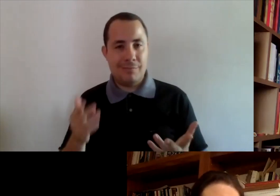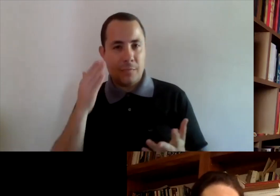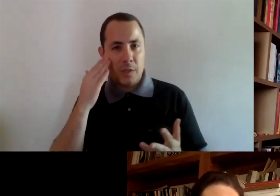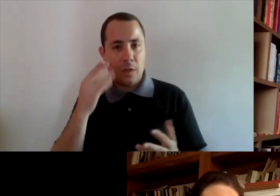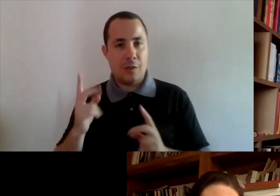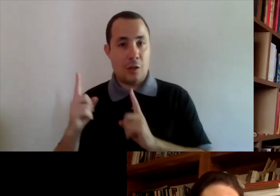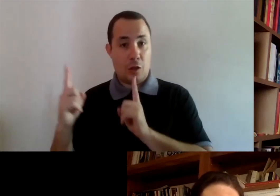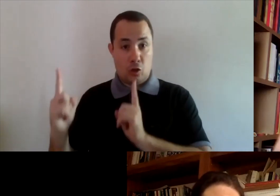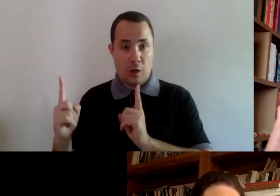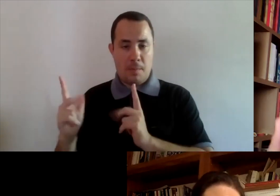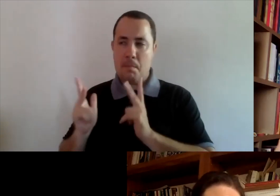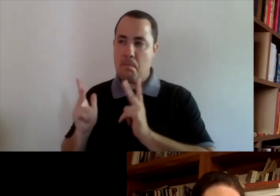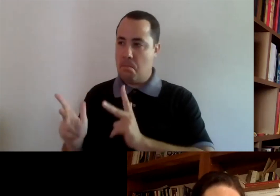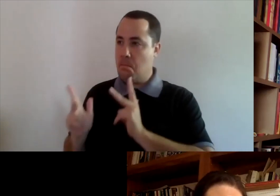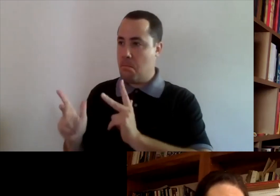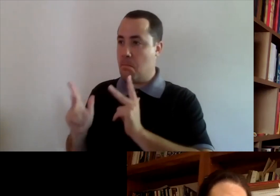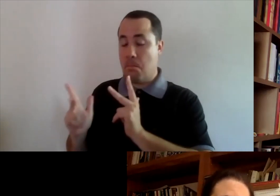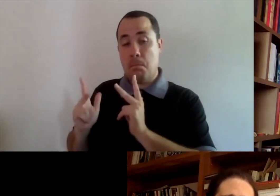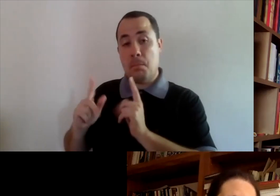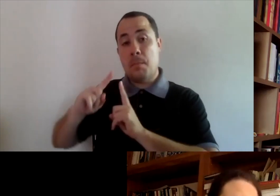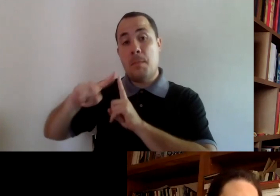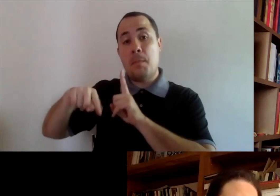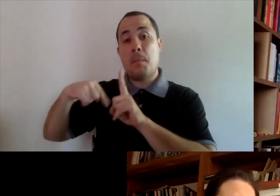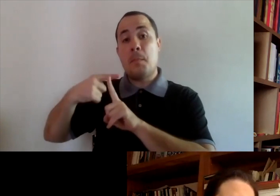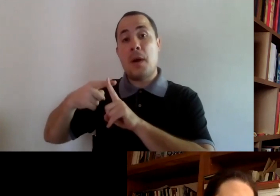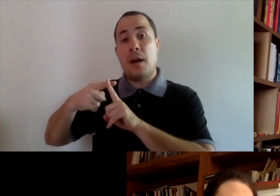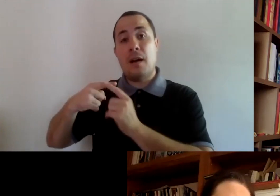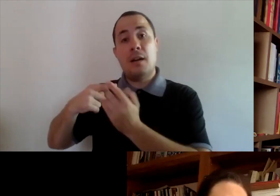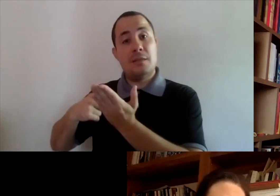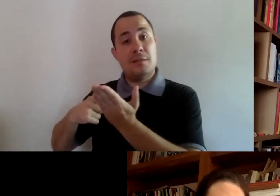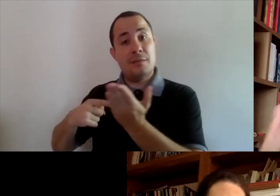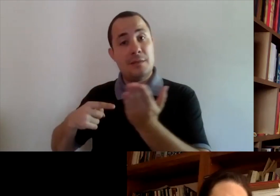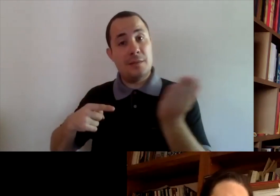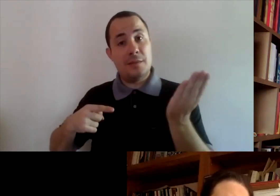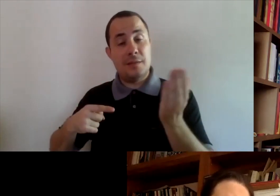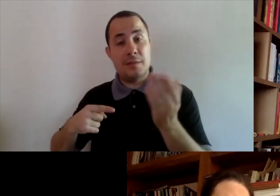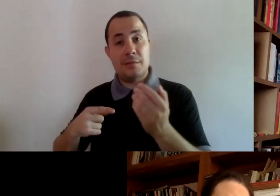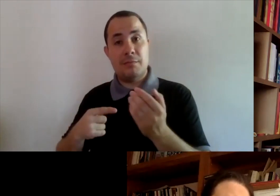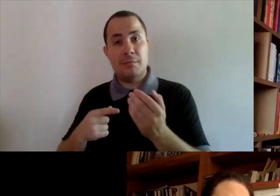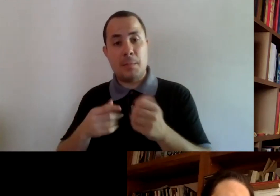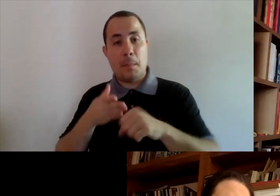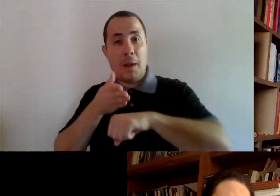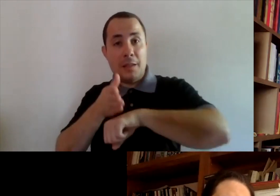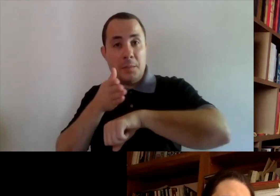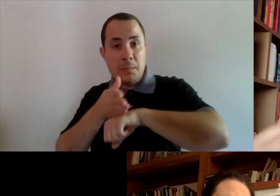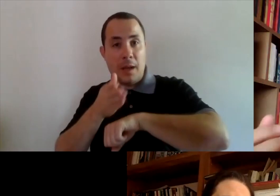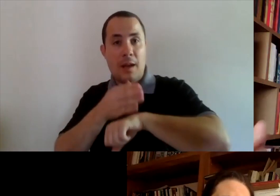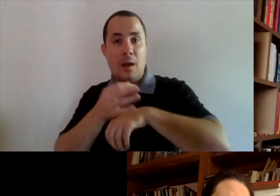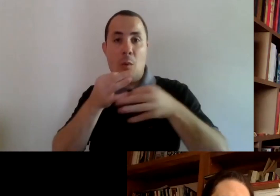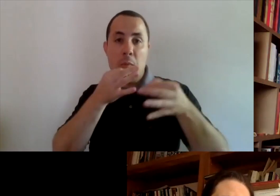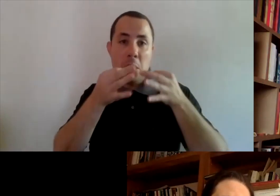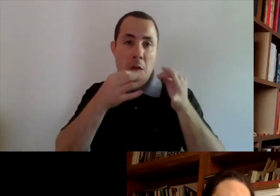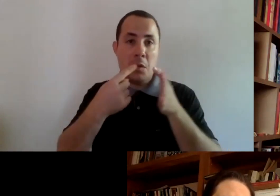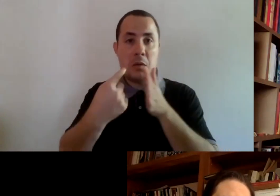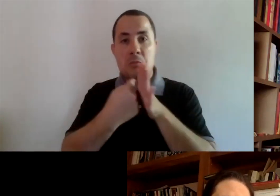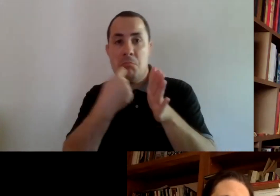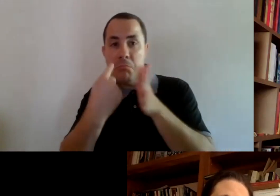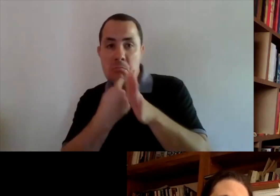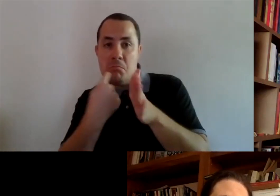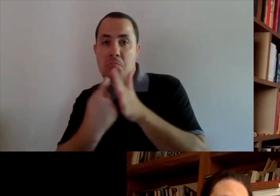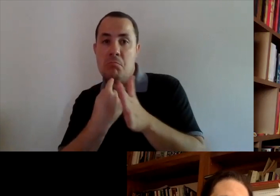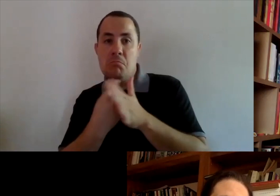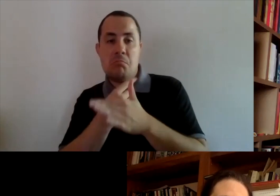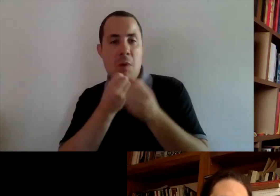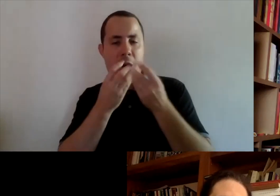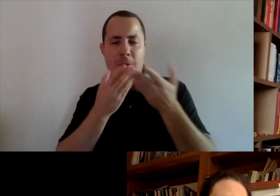partir da nossa experiência, mas também que tende a ser melhor na medida em que vocês contribuírem com perguntas, com comentários aqui no